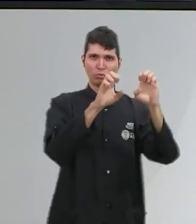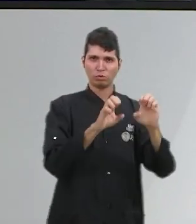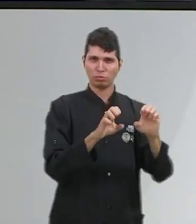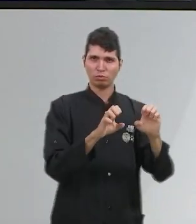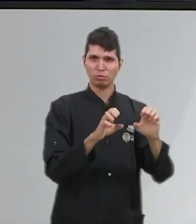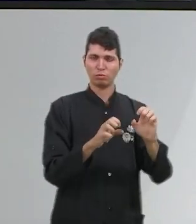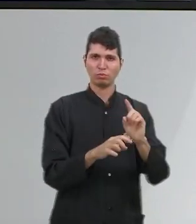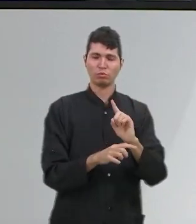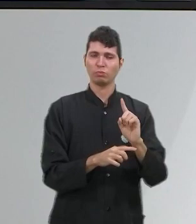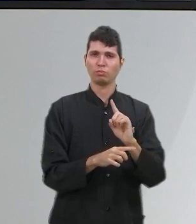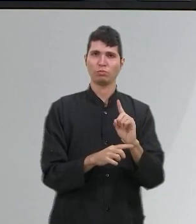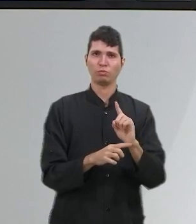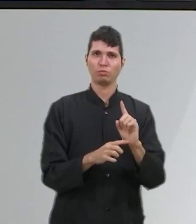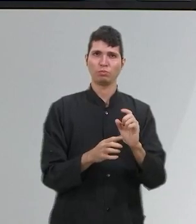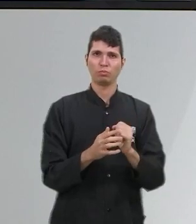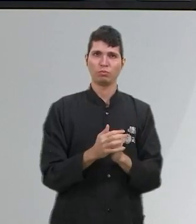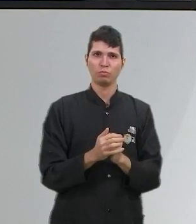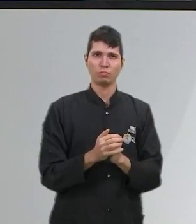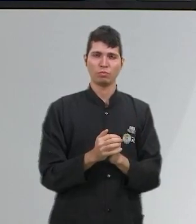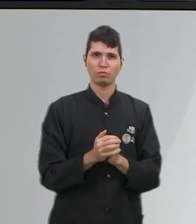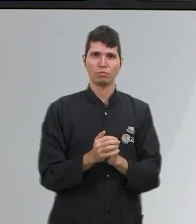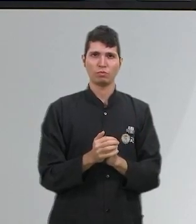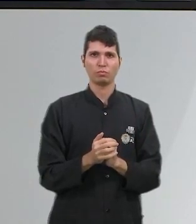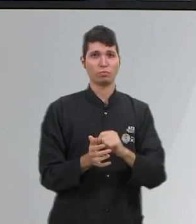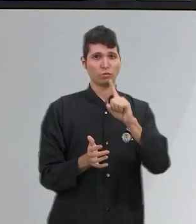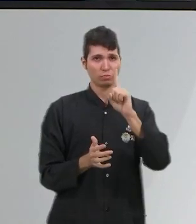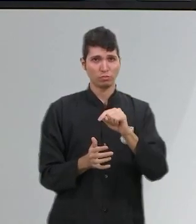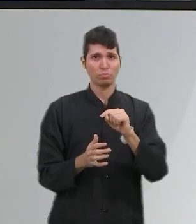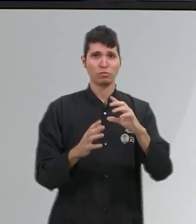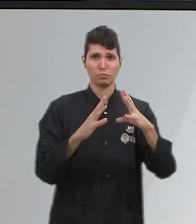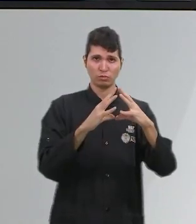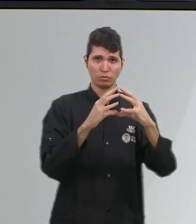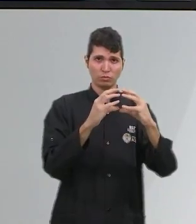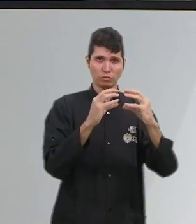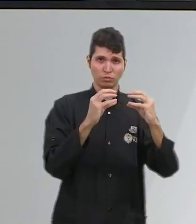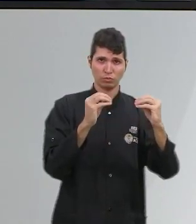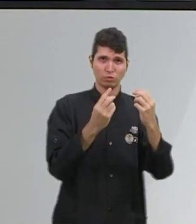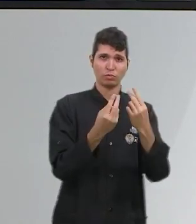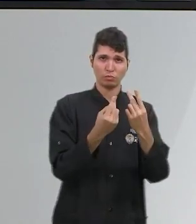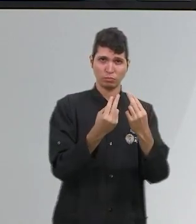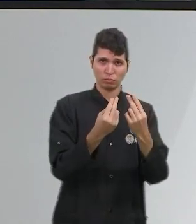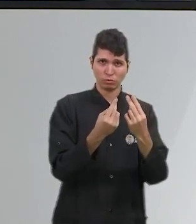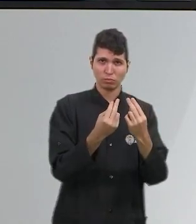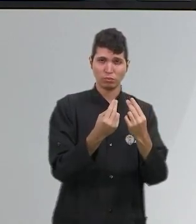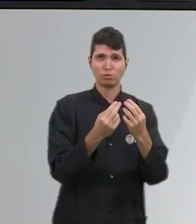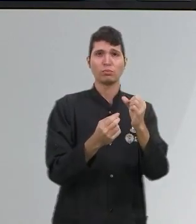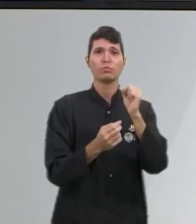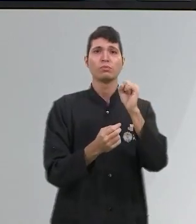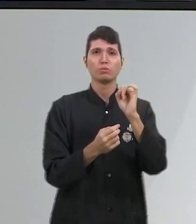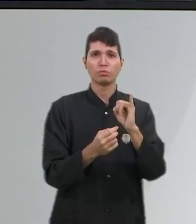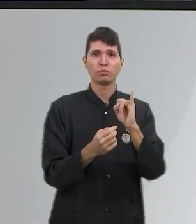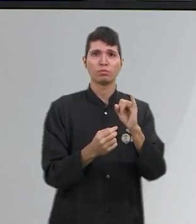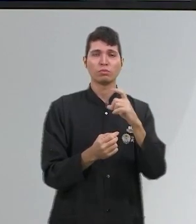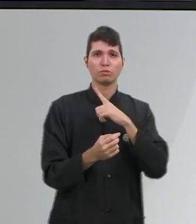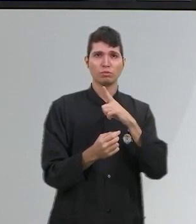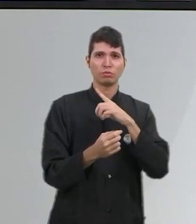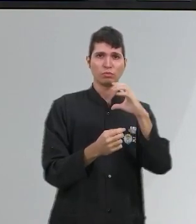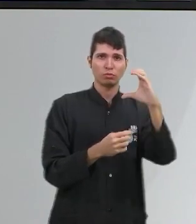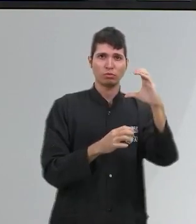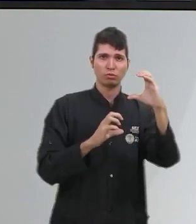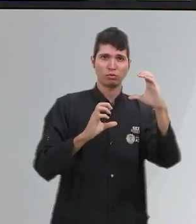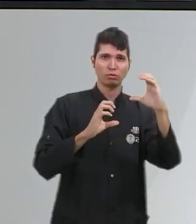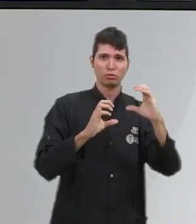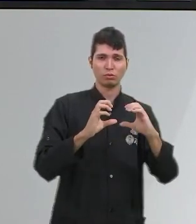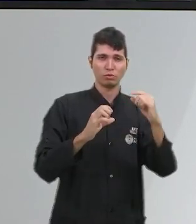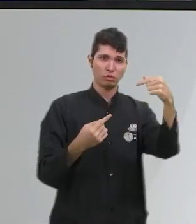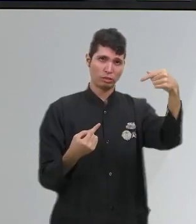tá? Ela vai ser considerada homogênea quando tiver somente carbonos ligados ao